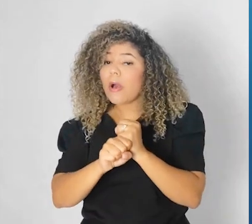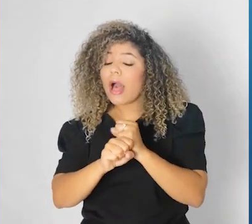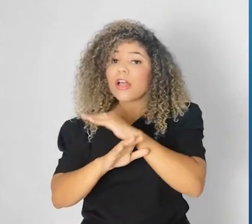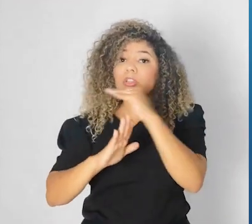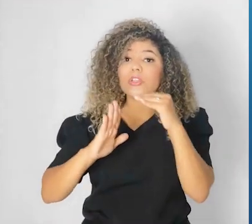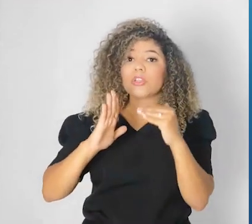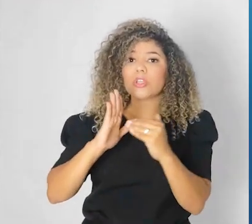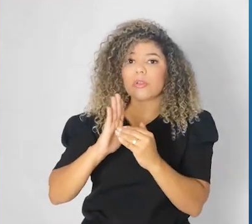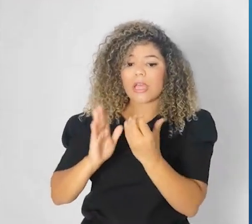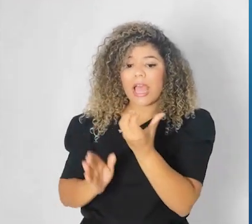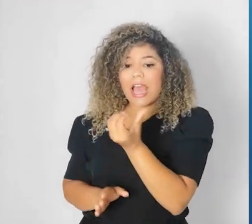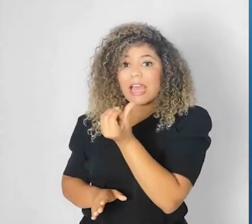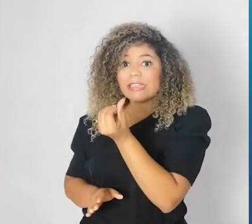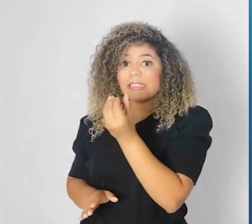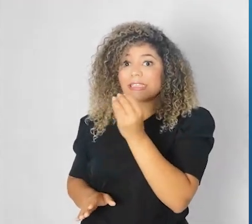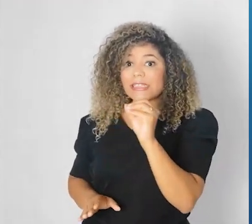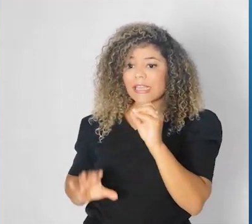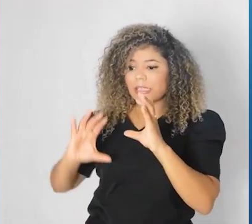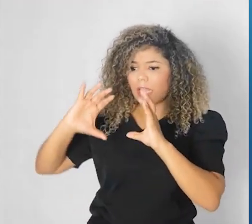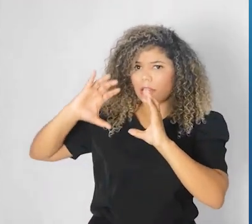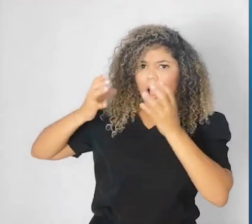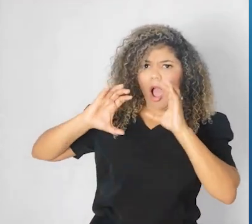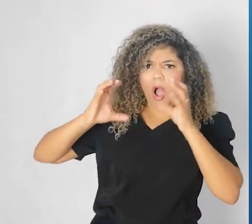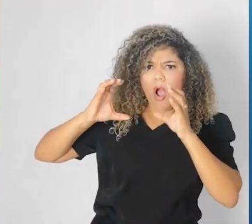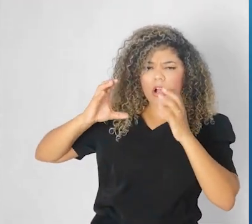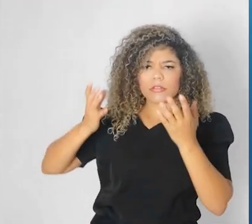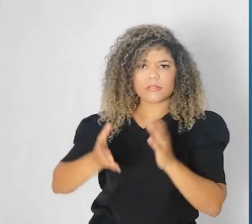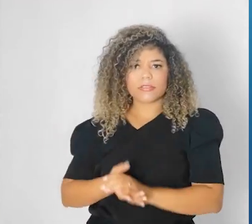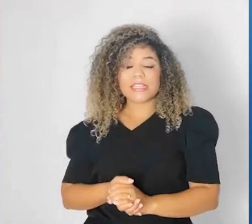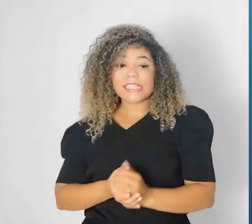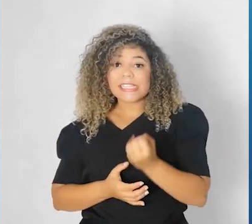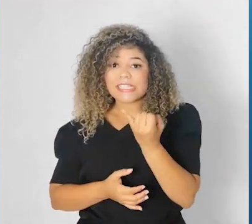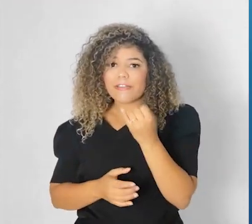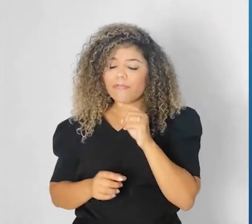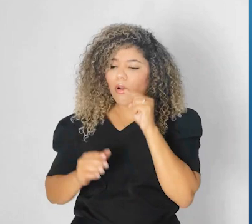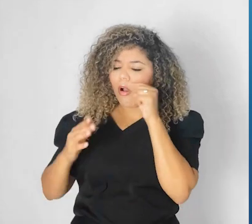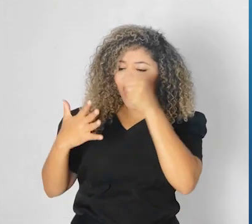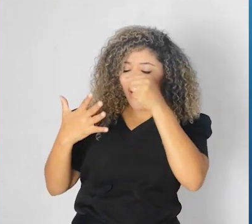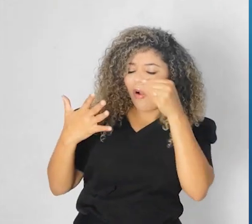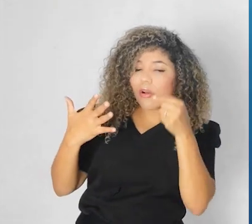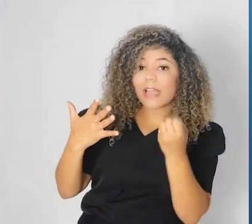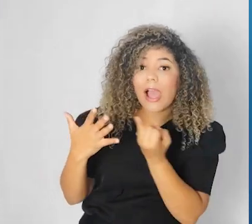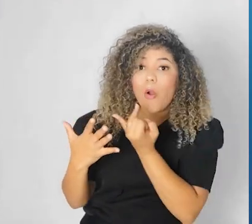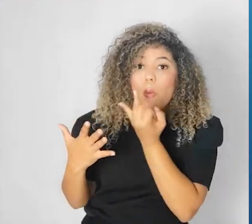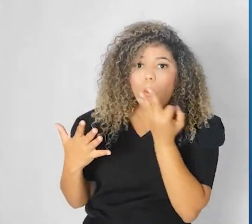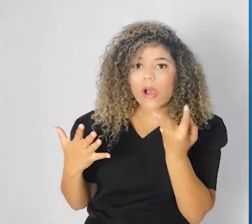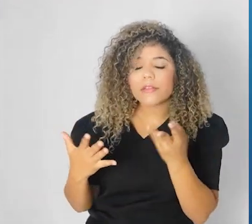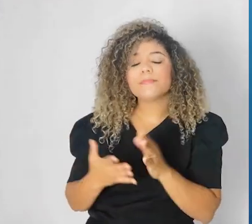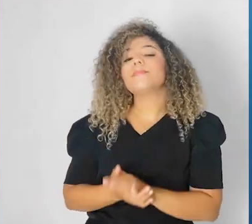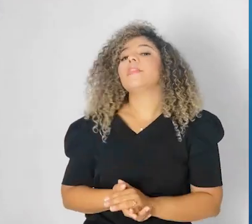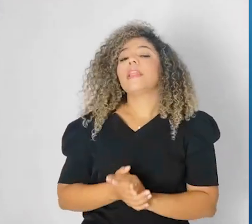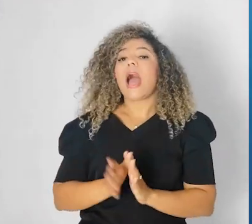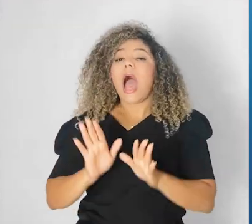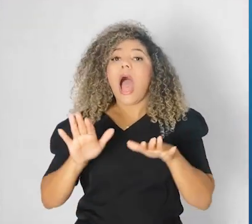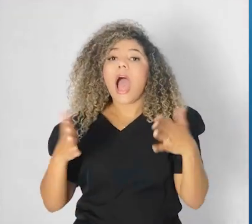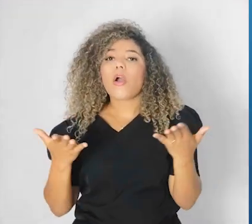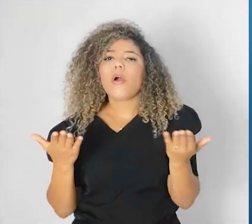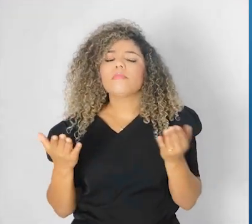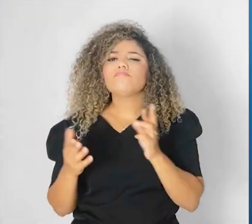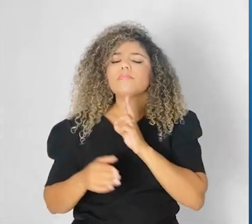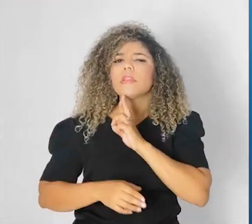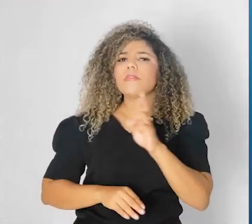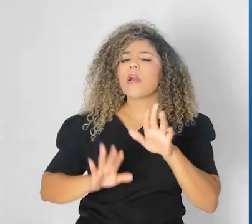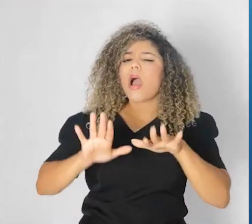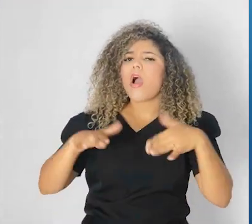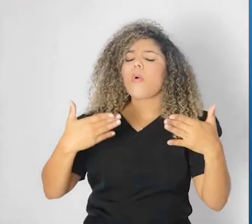Se a gente for contar as rodas, digamos assim, os pneus, dá um total de 60. Qual é a equação nas incógnitas